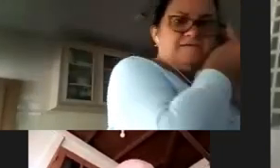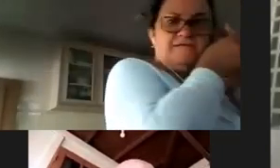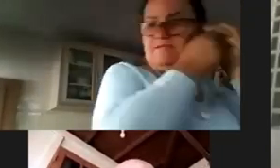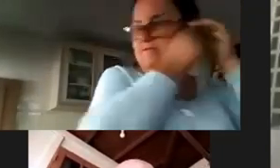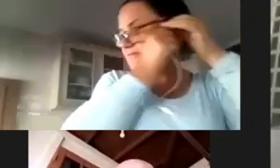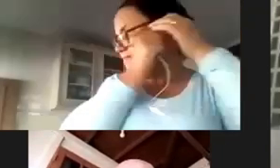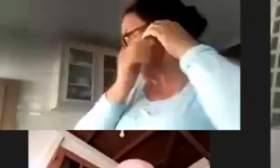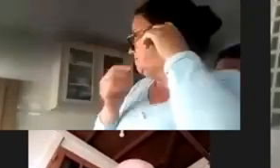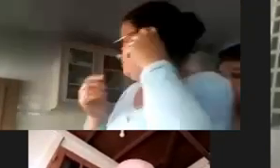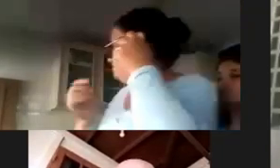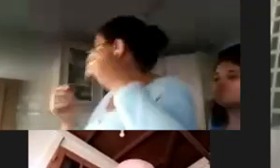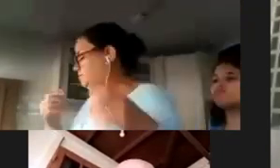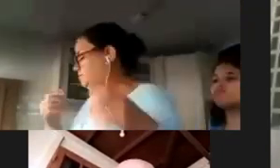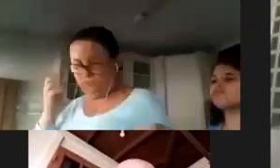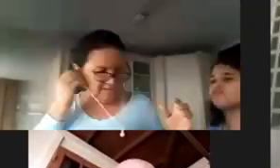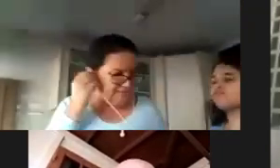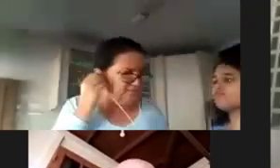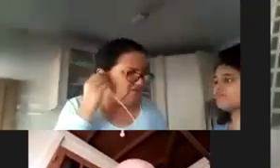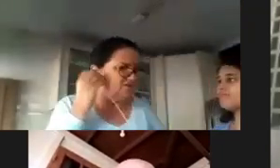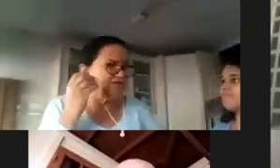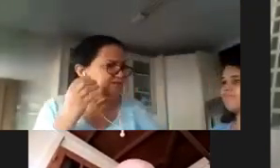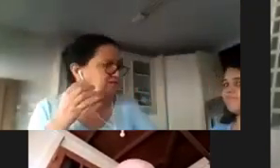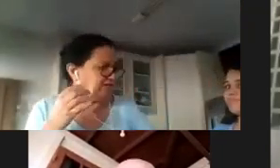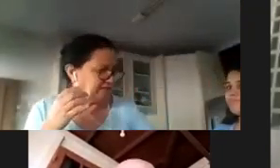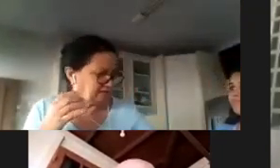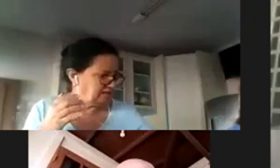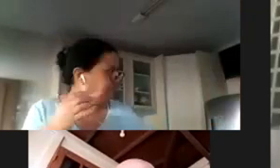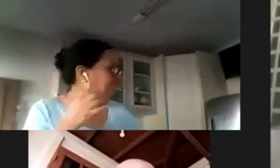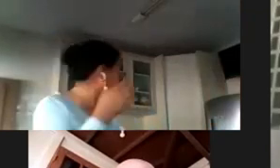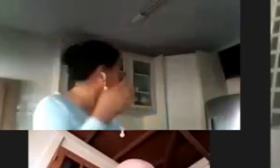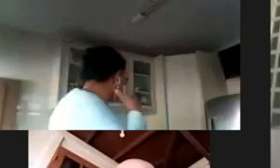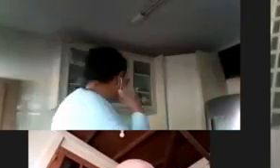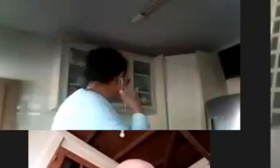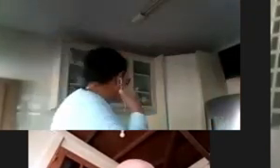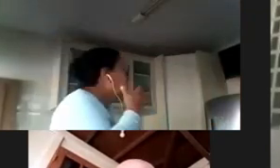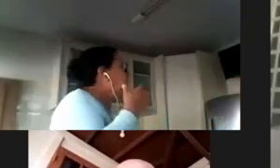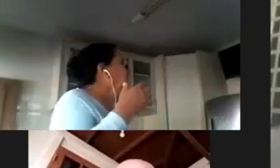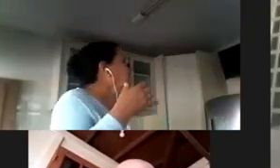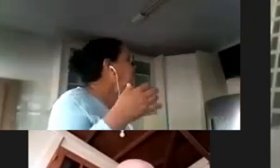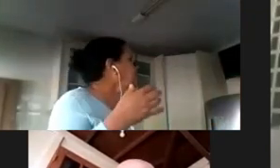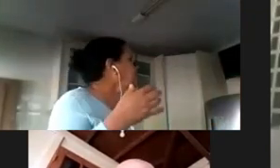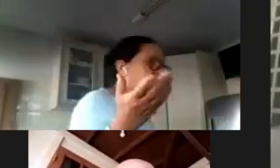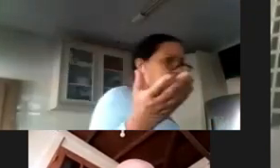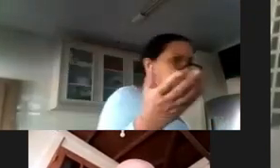você vai dando mais intensidade na terapia. Isso é o quanto menos mais.